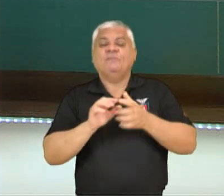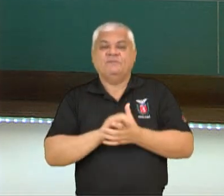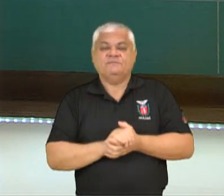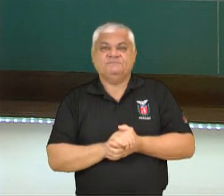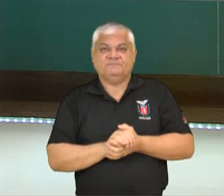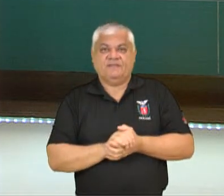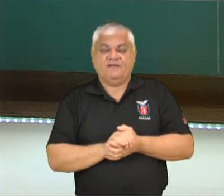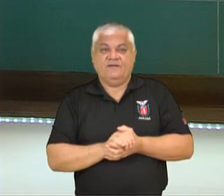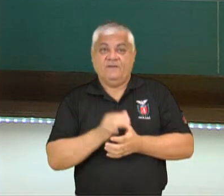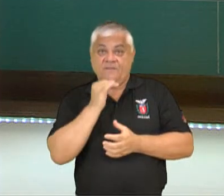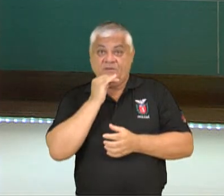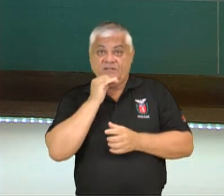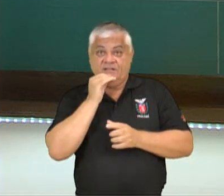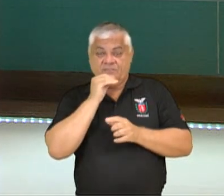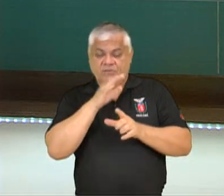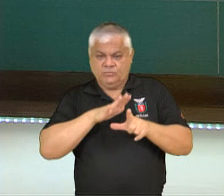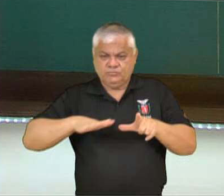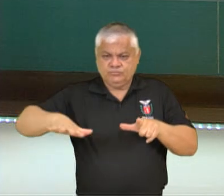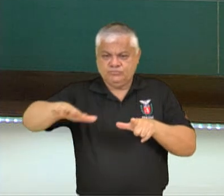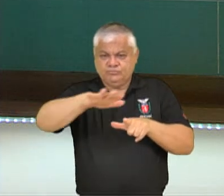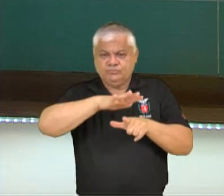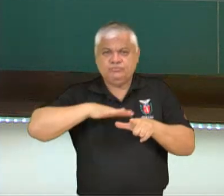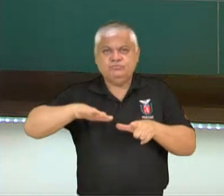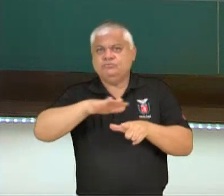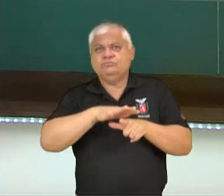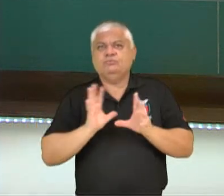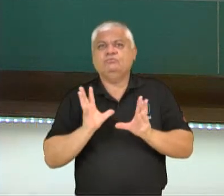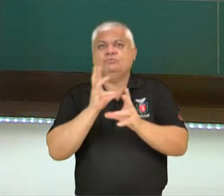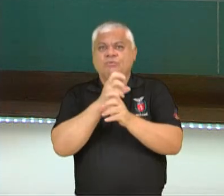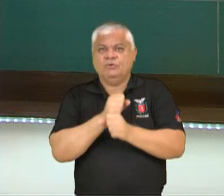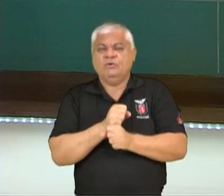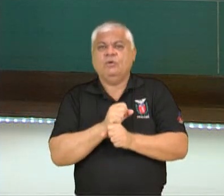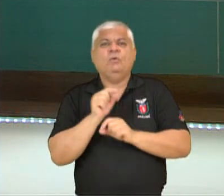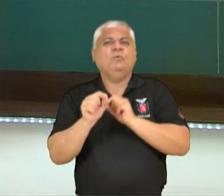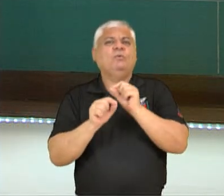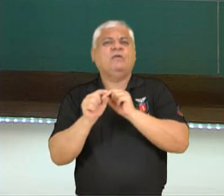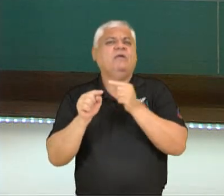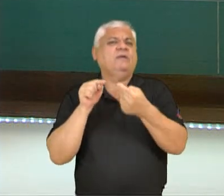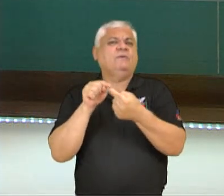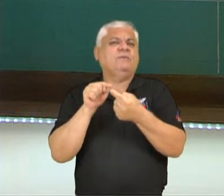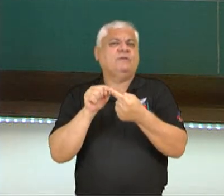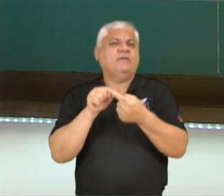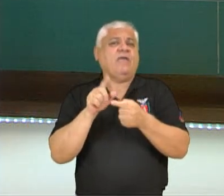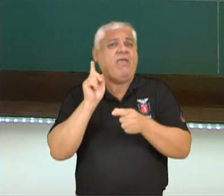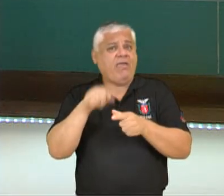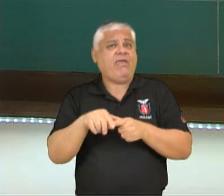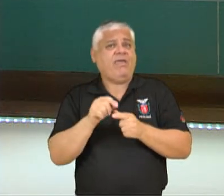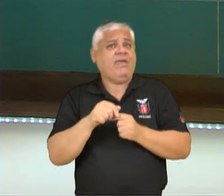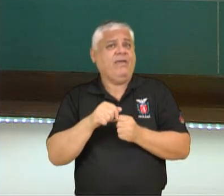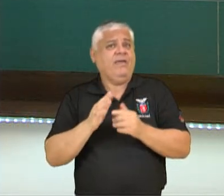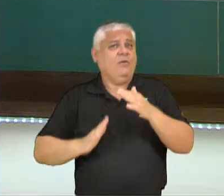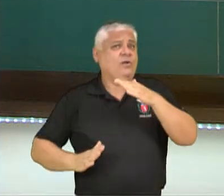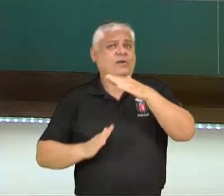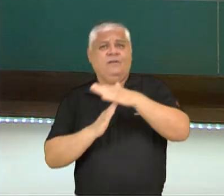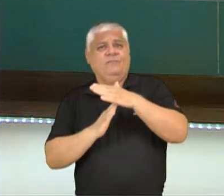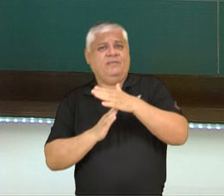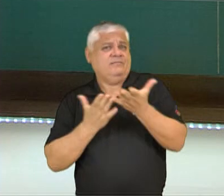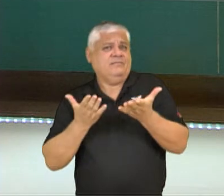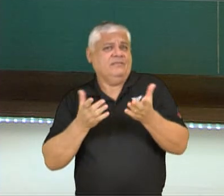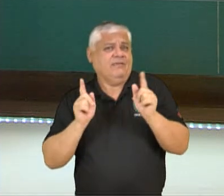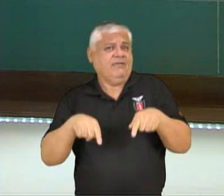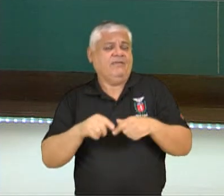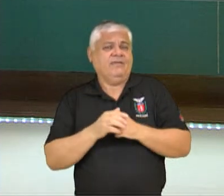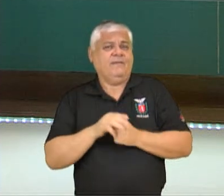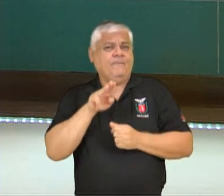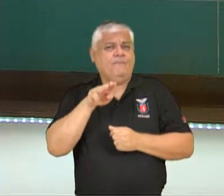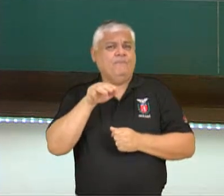O valor da área máxima está relacionado ao quê? Está relacionado ao ponto de máximo. Observem, né,